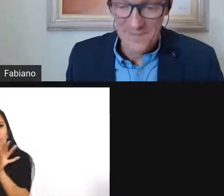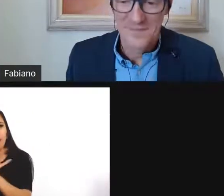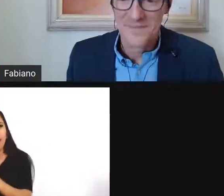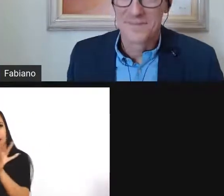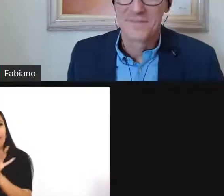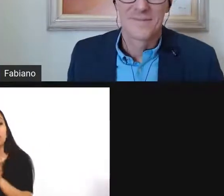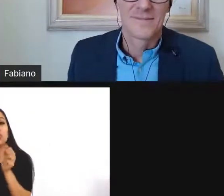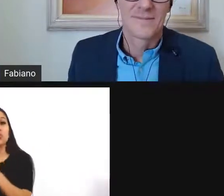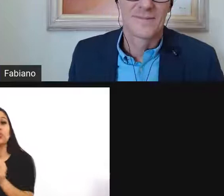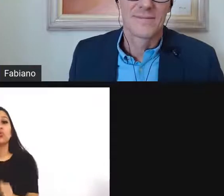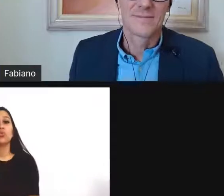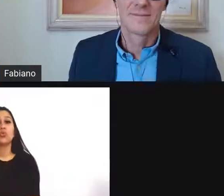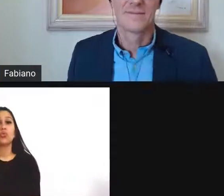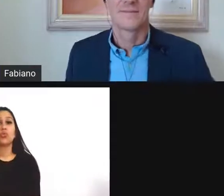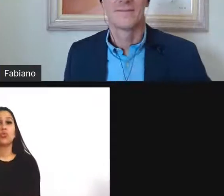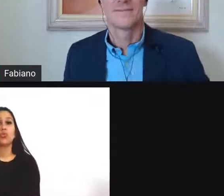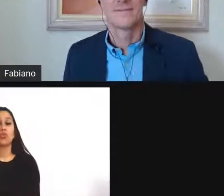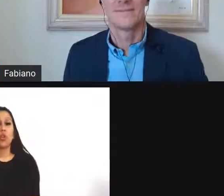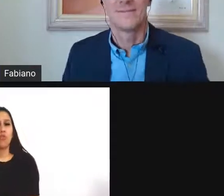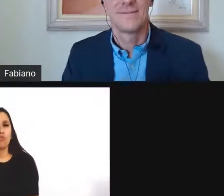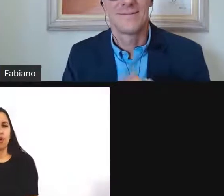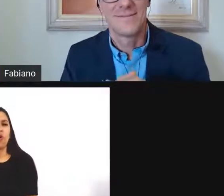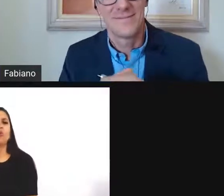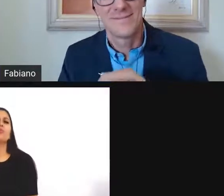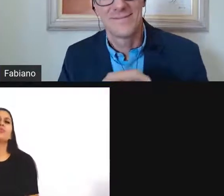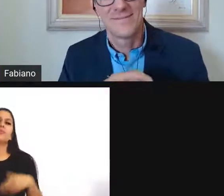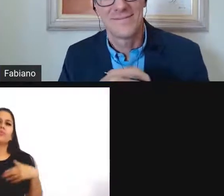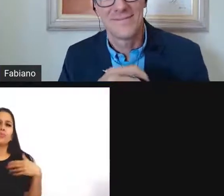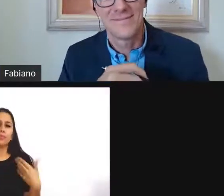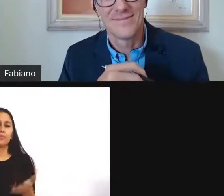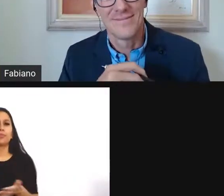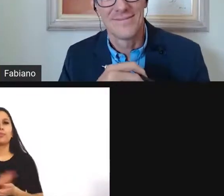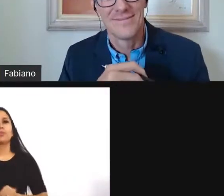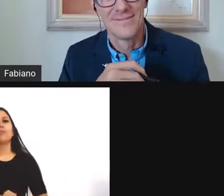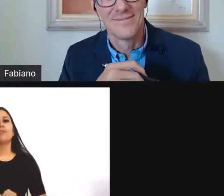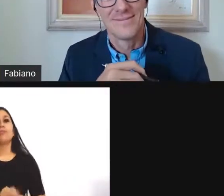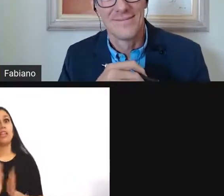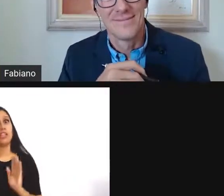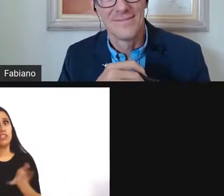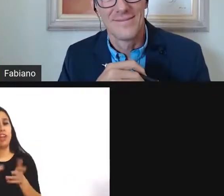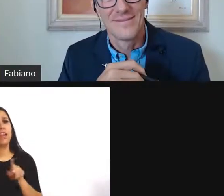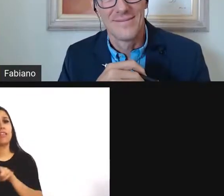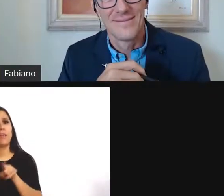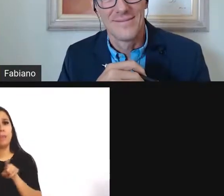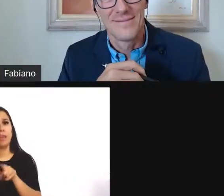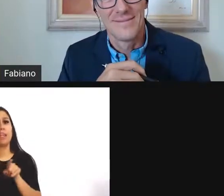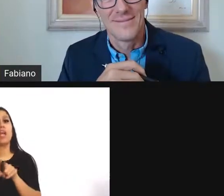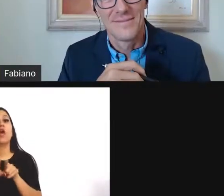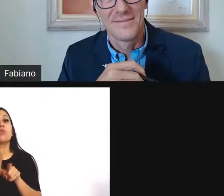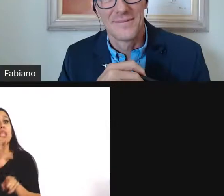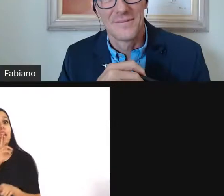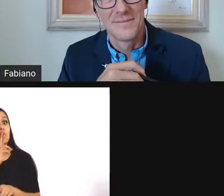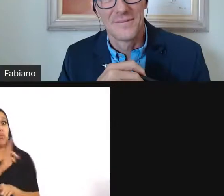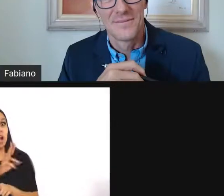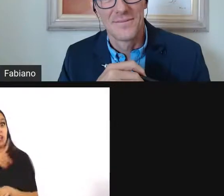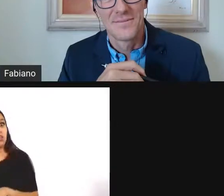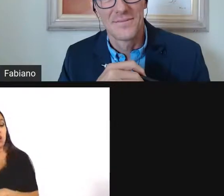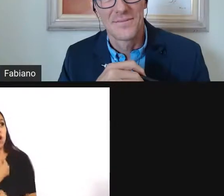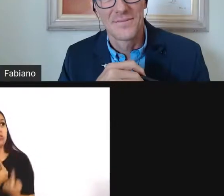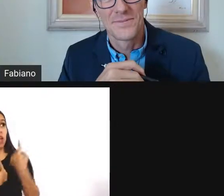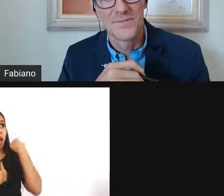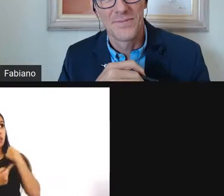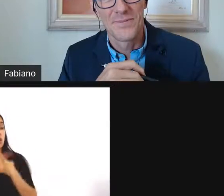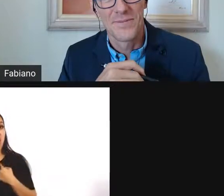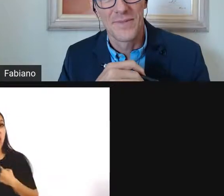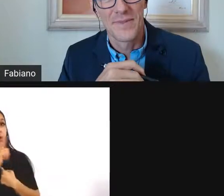lá conosco. Fizemos a apresentação dos resultados obtidos, né? E, no Brasil, fizemos